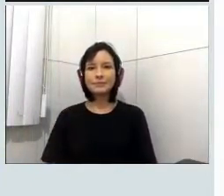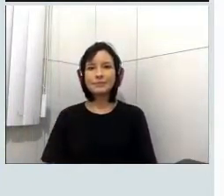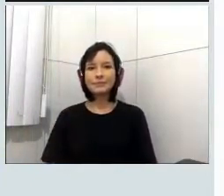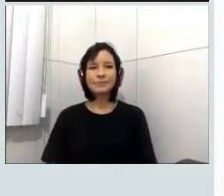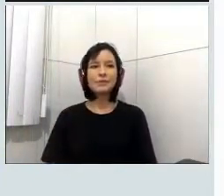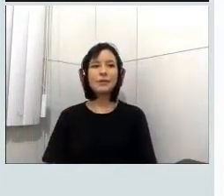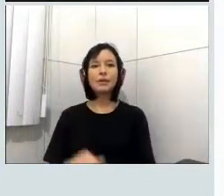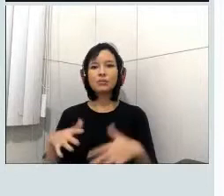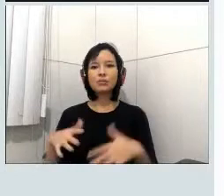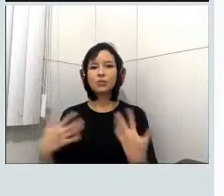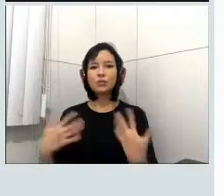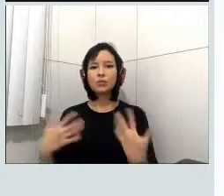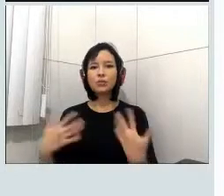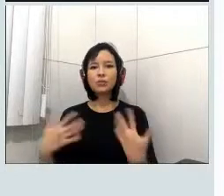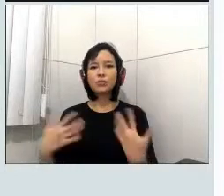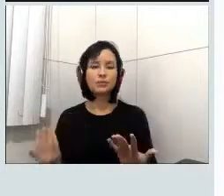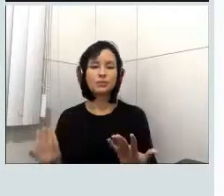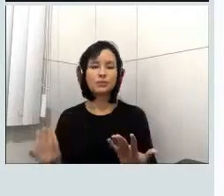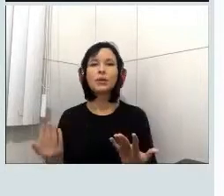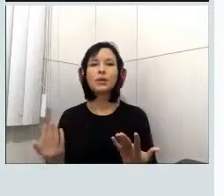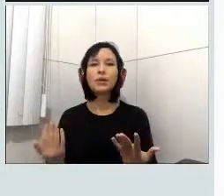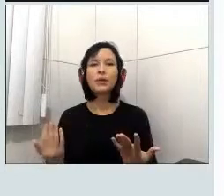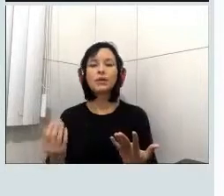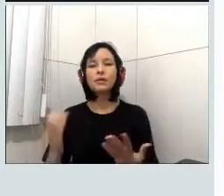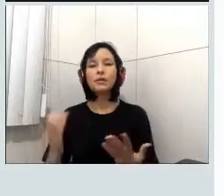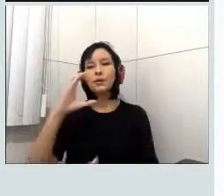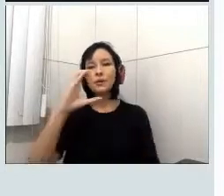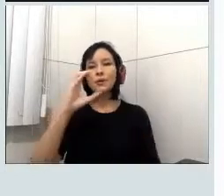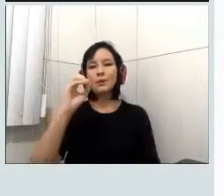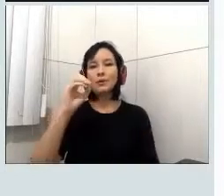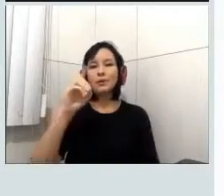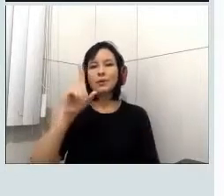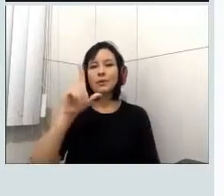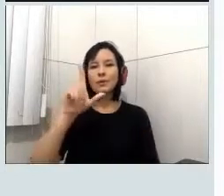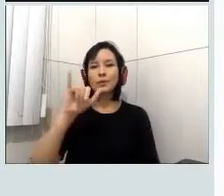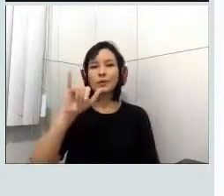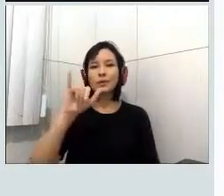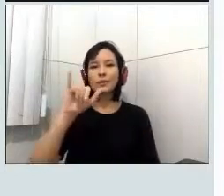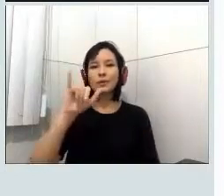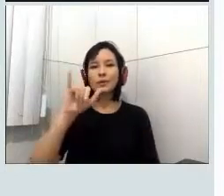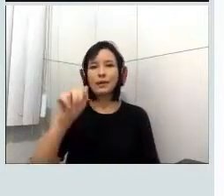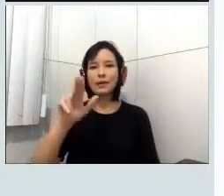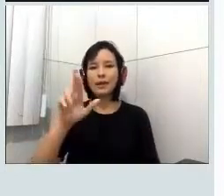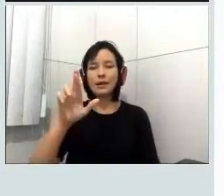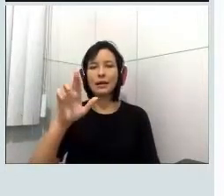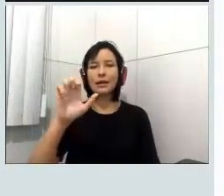Colineares, pontos distintos em uma mesma linha, seria isso? Bom,